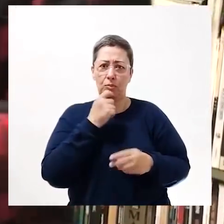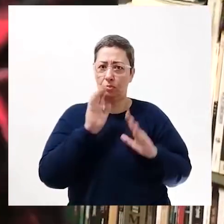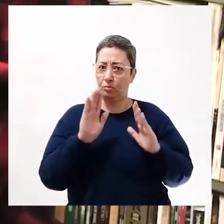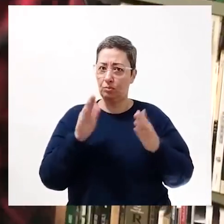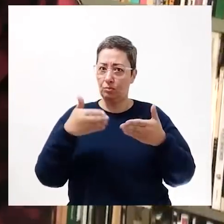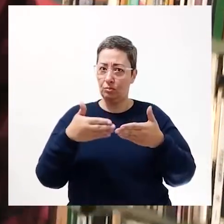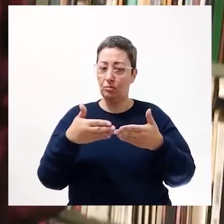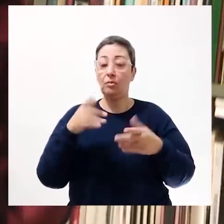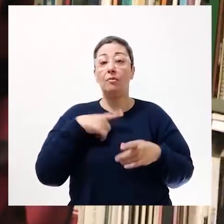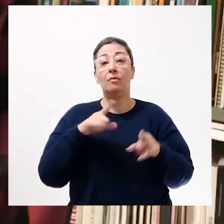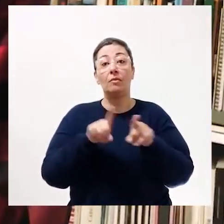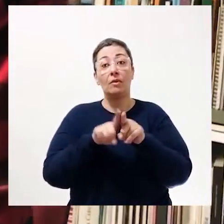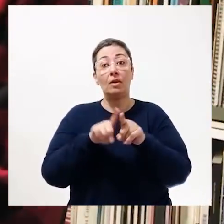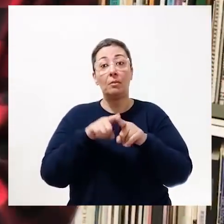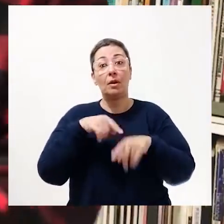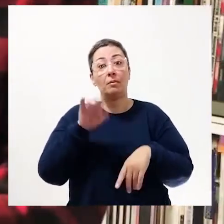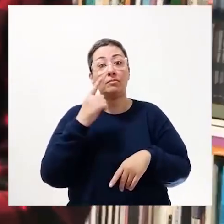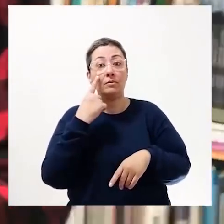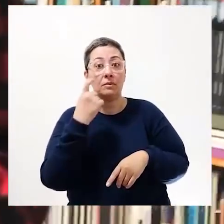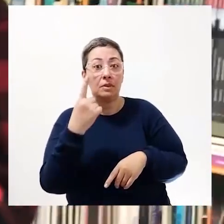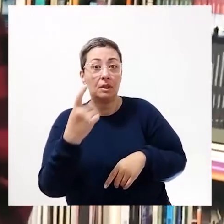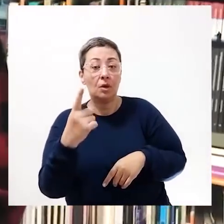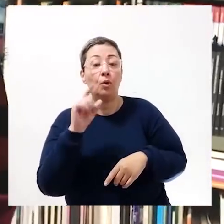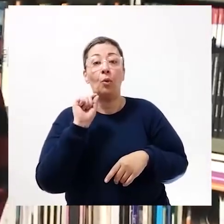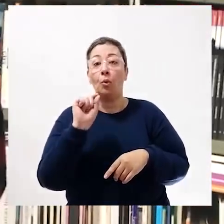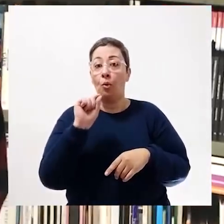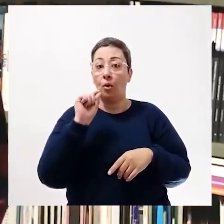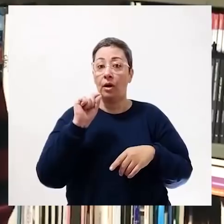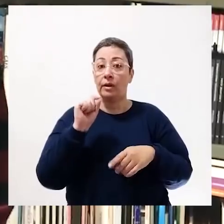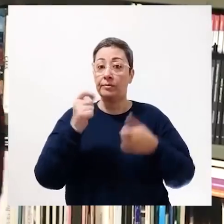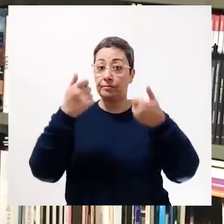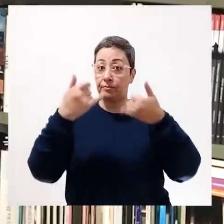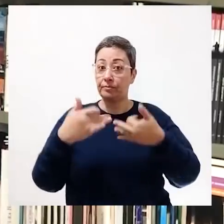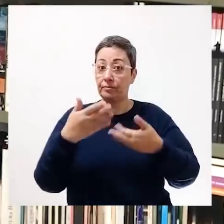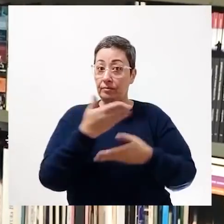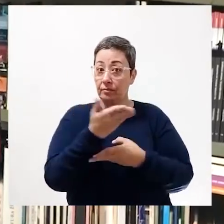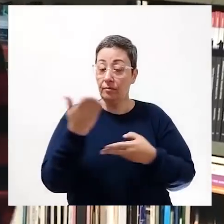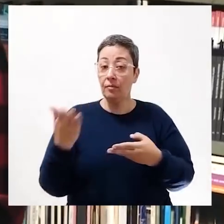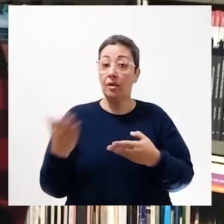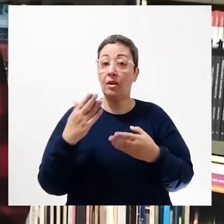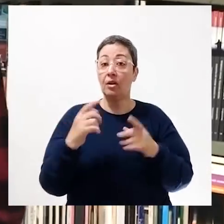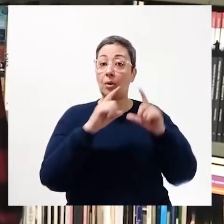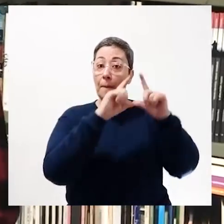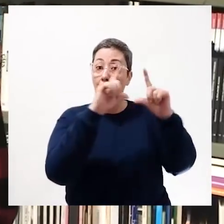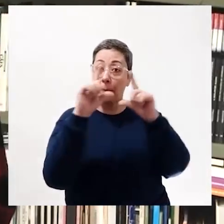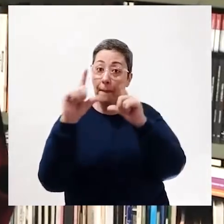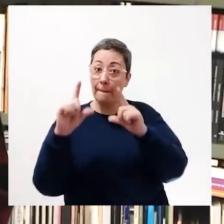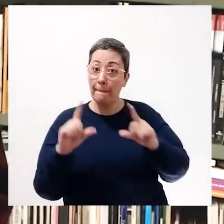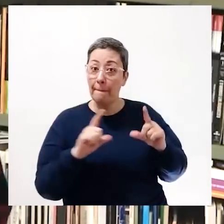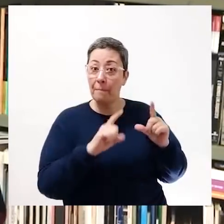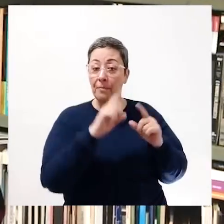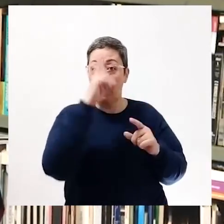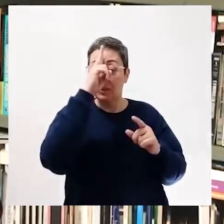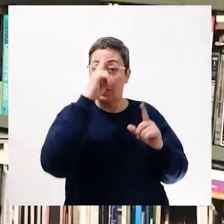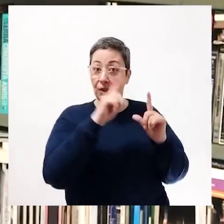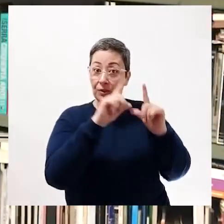humor, tá? E também o mais interessante que a gente quer falar com vocês é sobre o quadrinhos, a história em quadrinhos. Eu